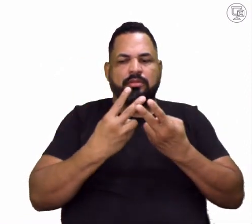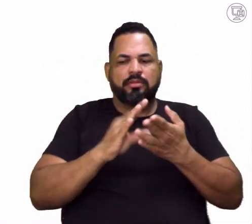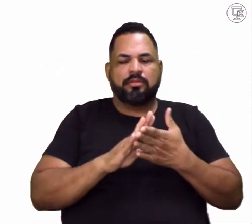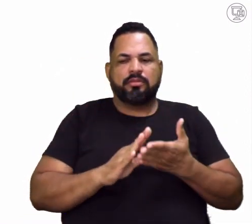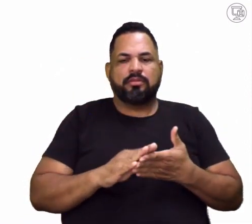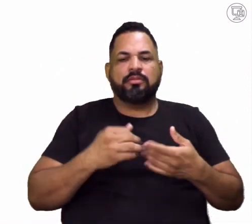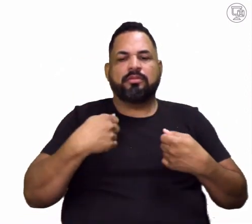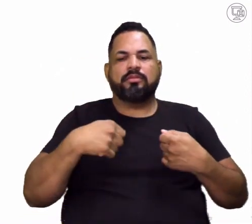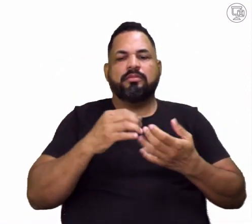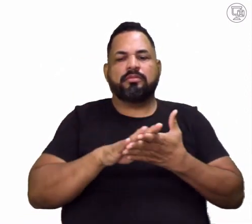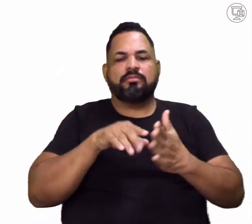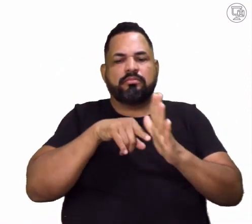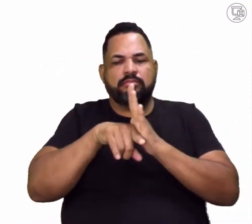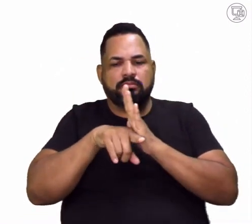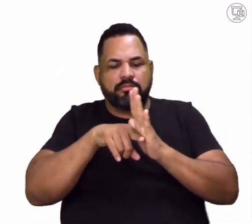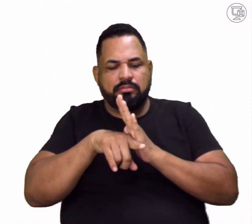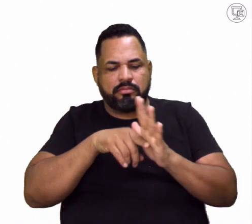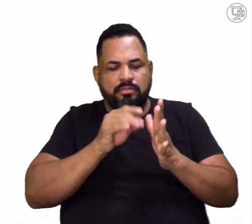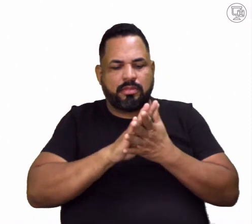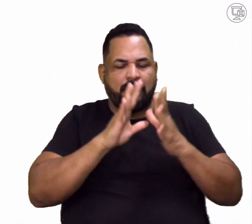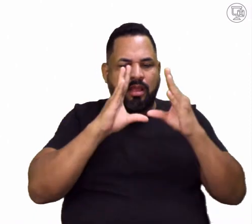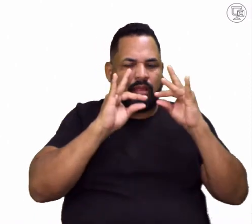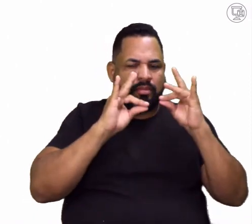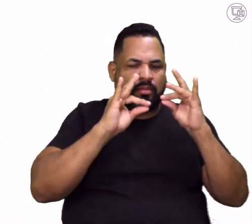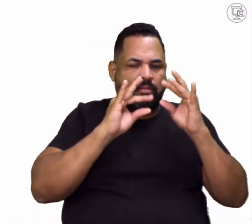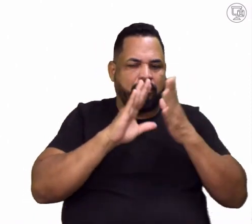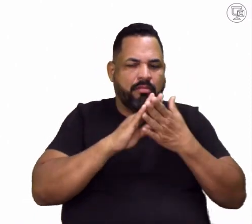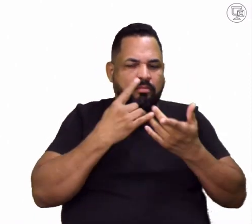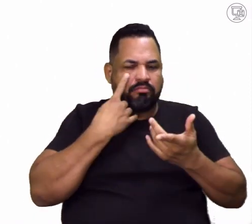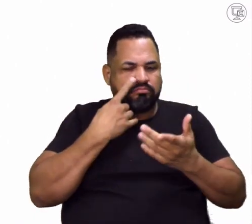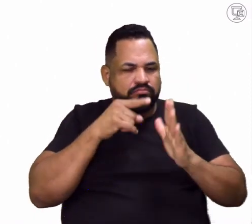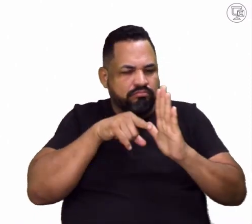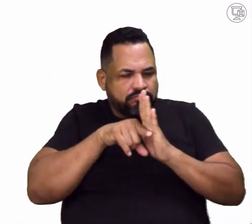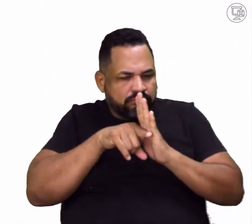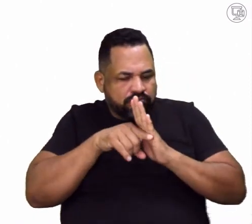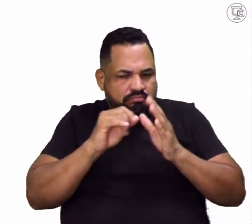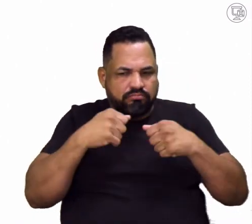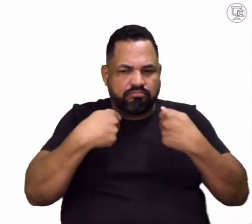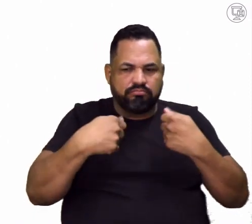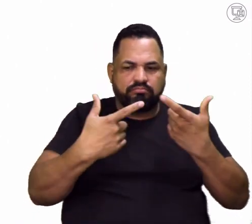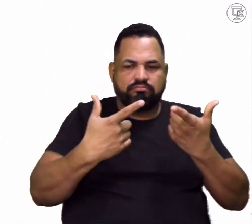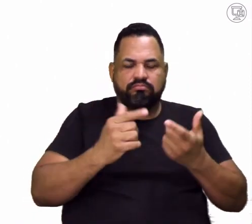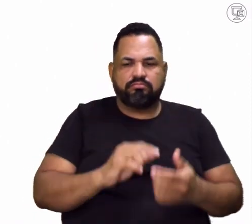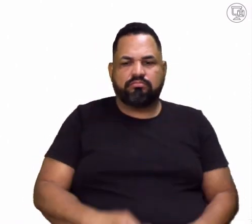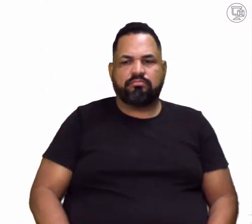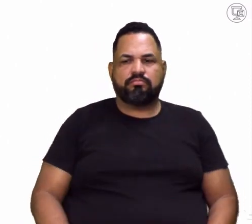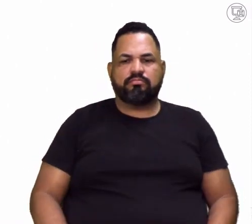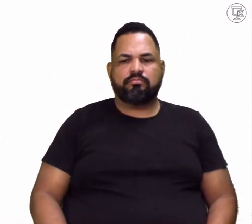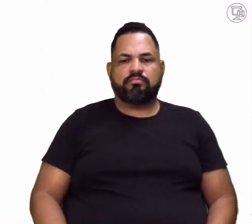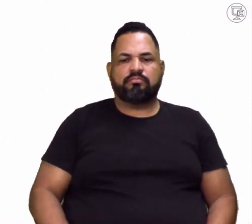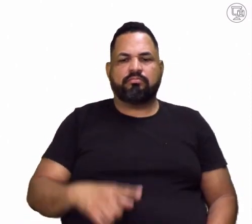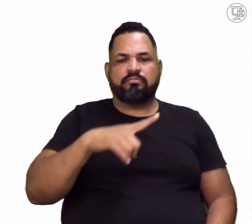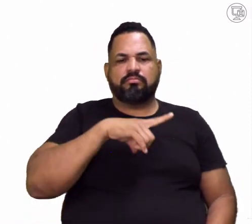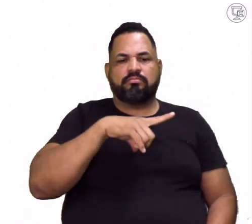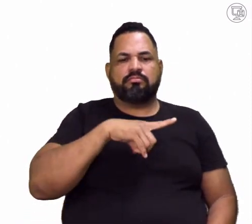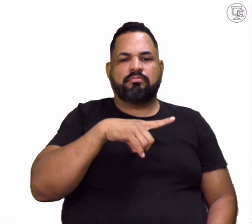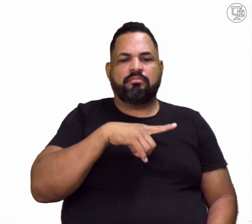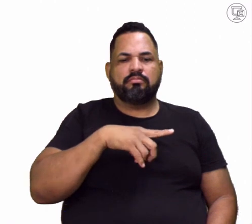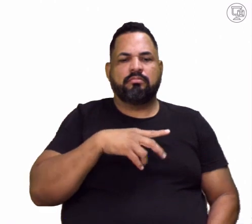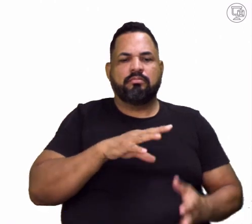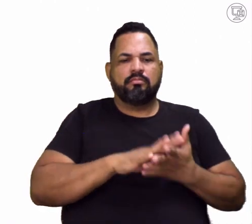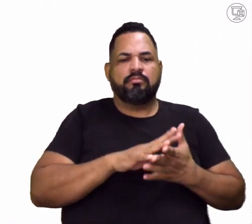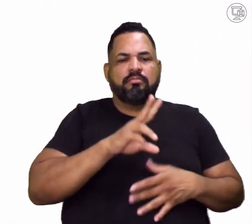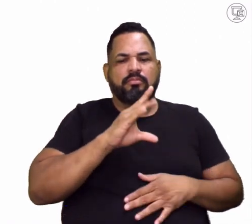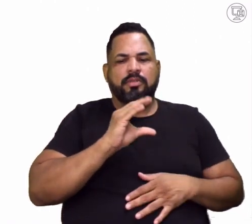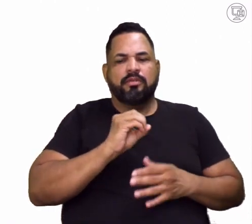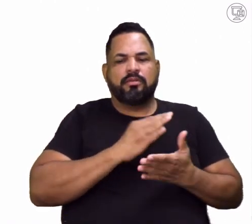um líquido você tem que analisar o líquido como um todo então não tem jeito né que que nós temos aqui ó nós temos um ponto que é